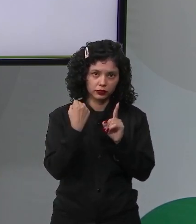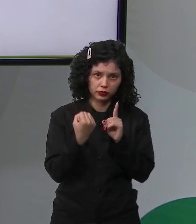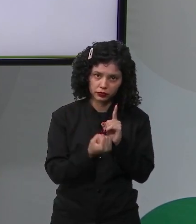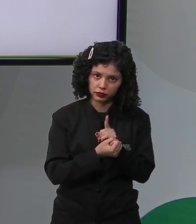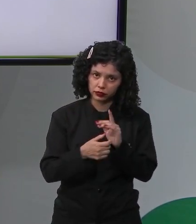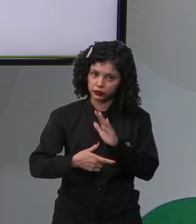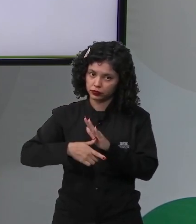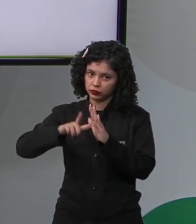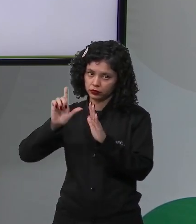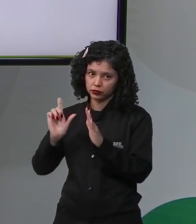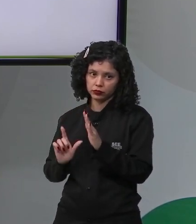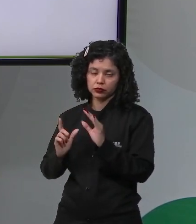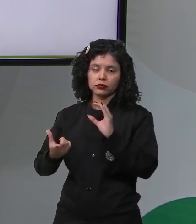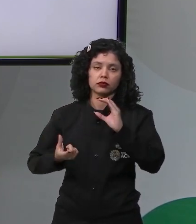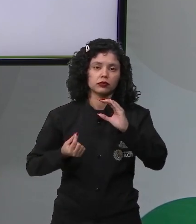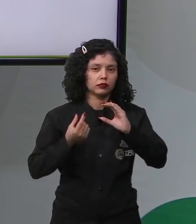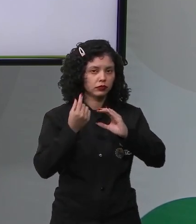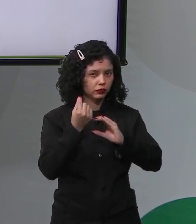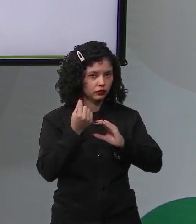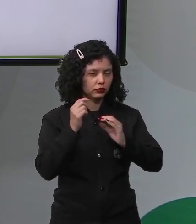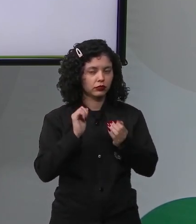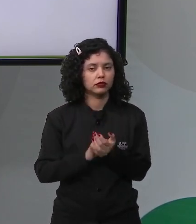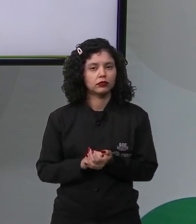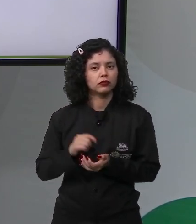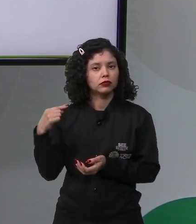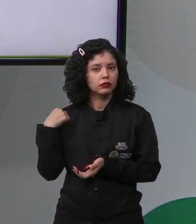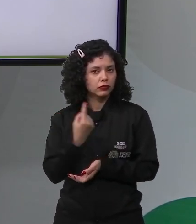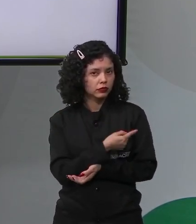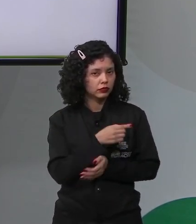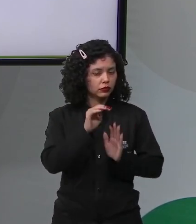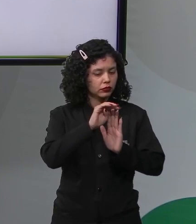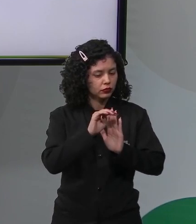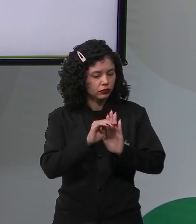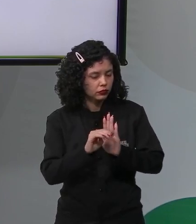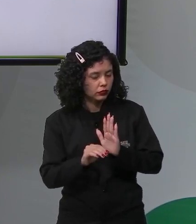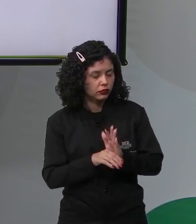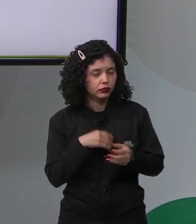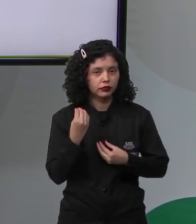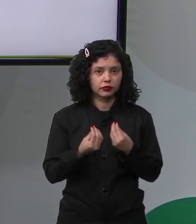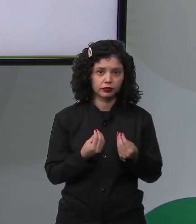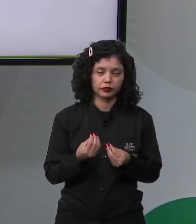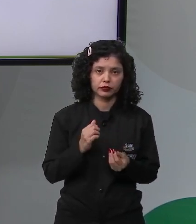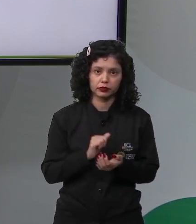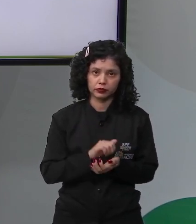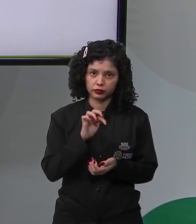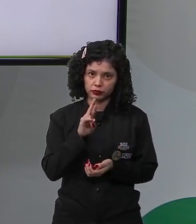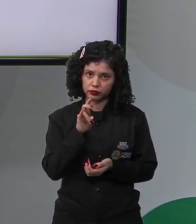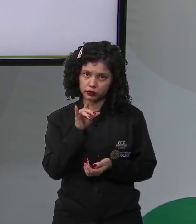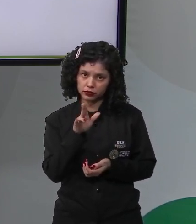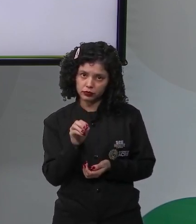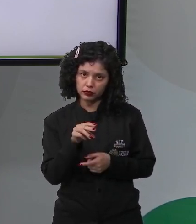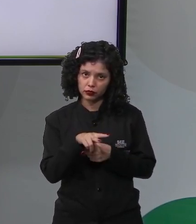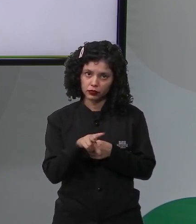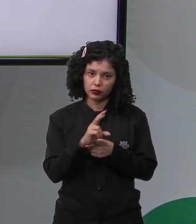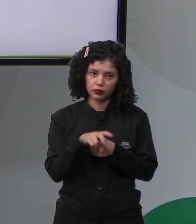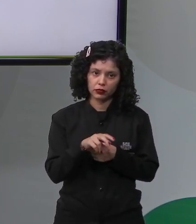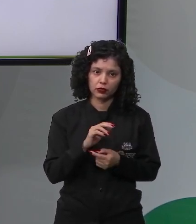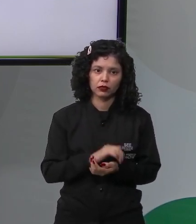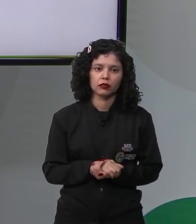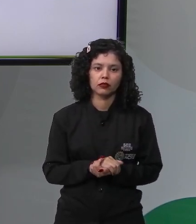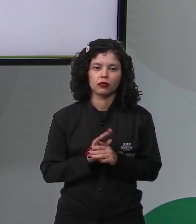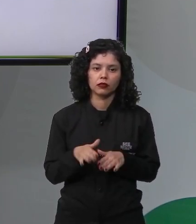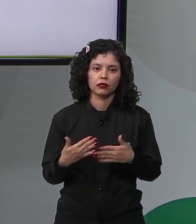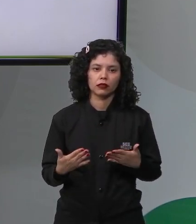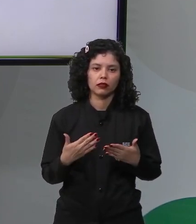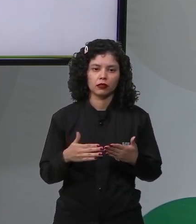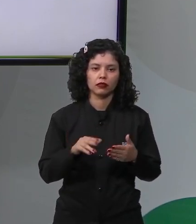que antecederam o capitalismo, nós vamos classificá-las como solidariedade mecânica. Quais